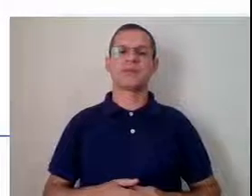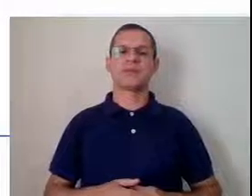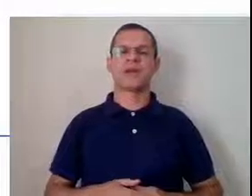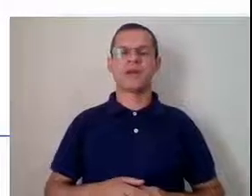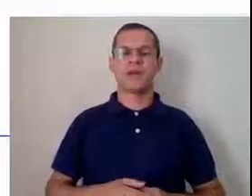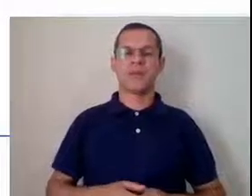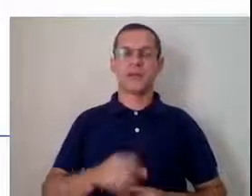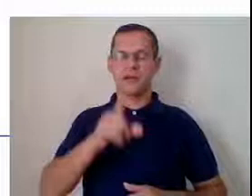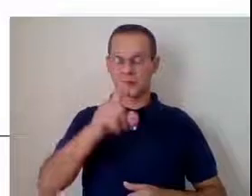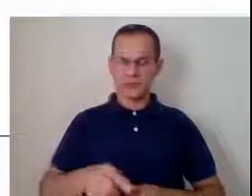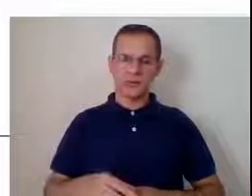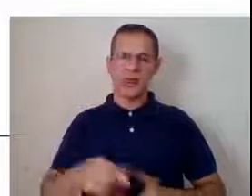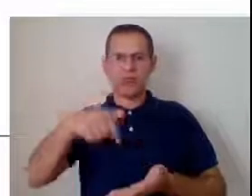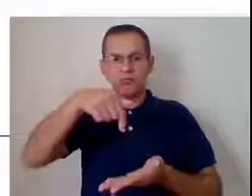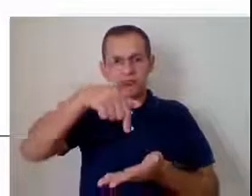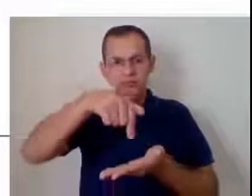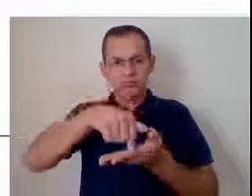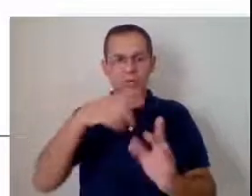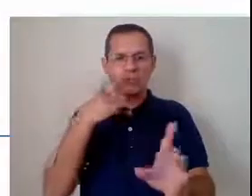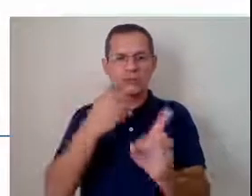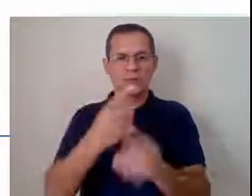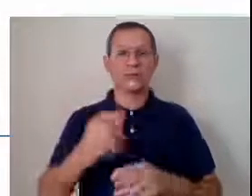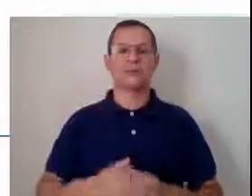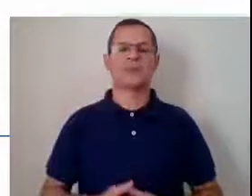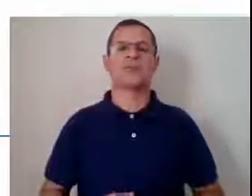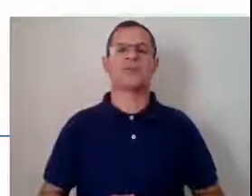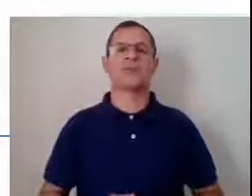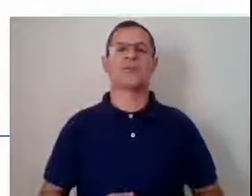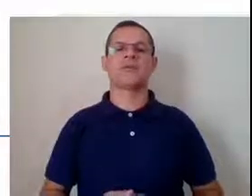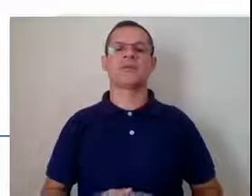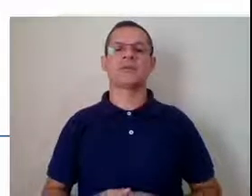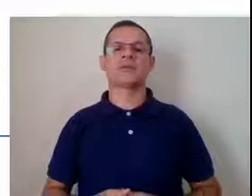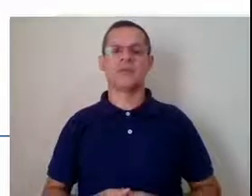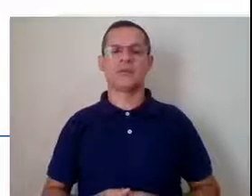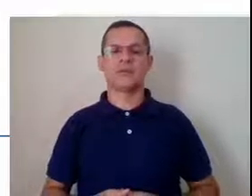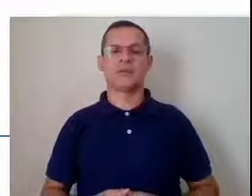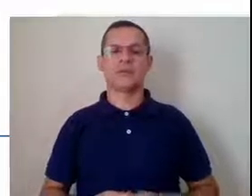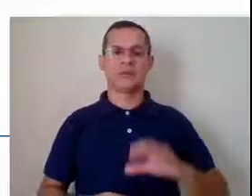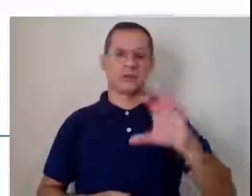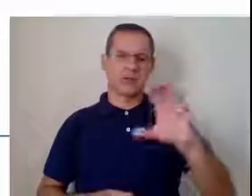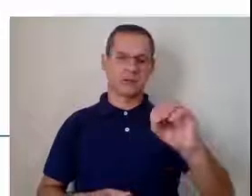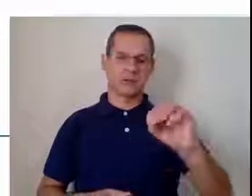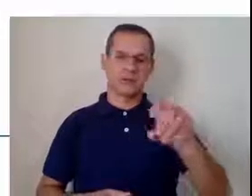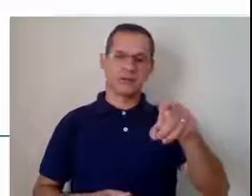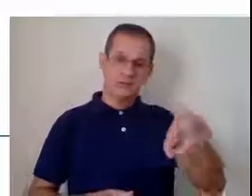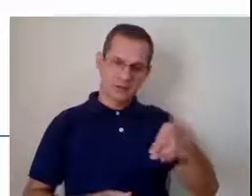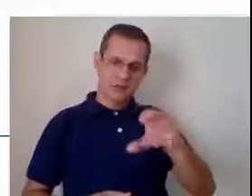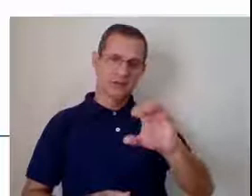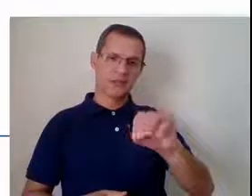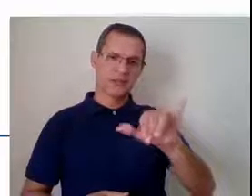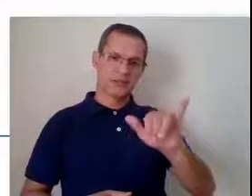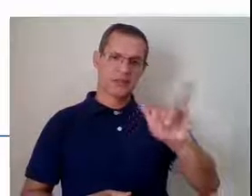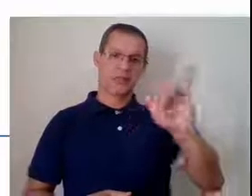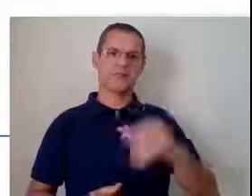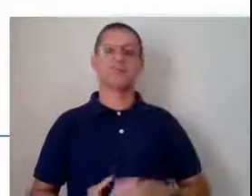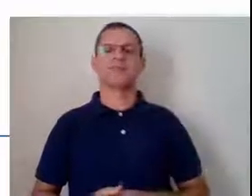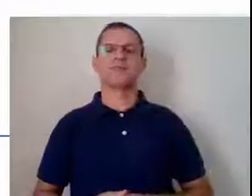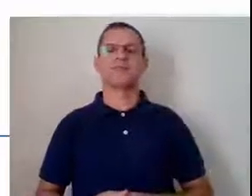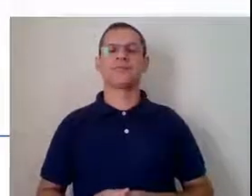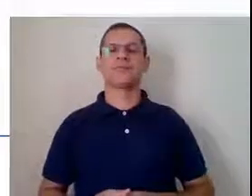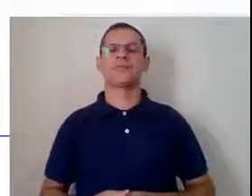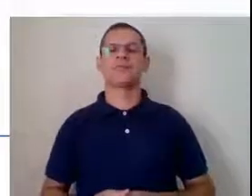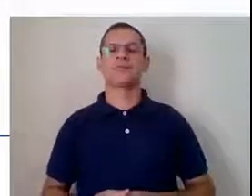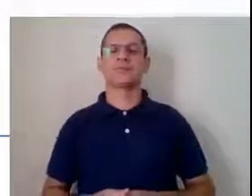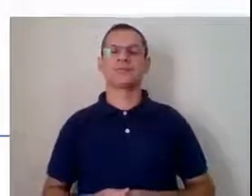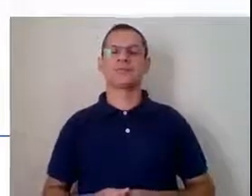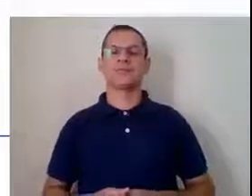O ponto de encontro aqui é no 0 de X e 0 de Y, tá?